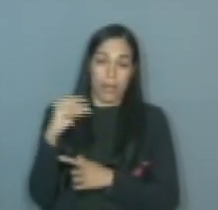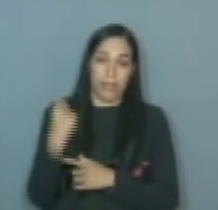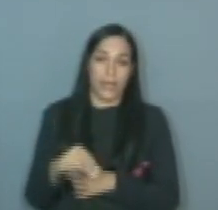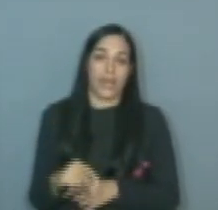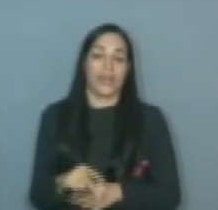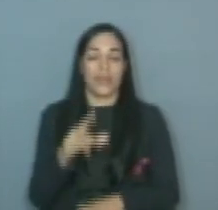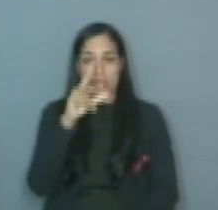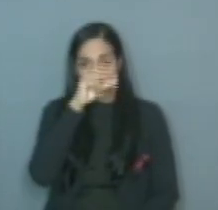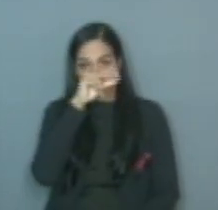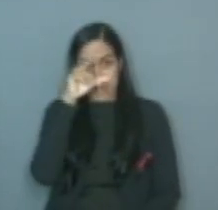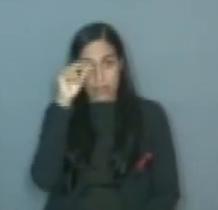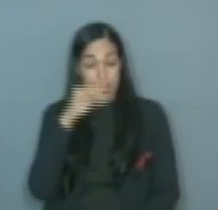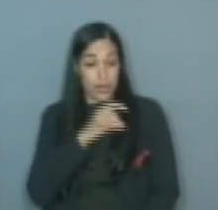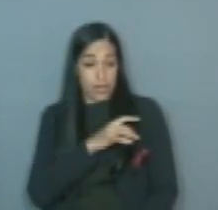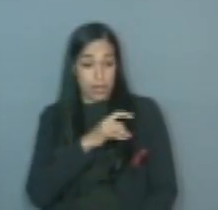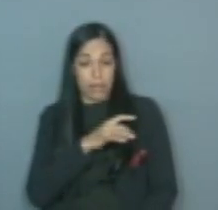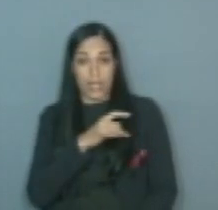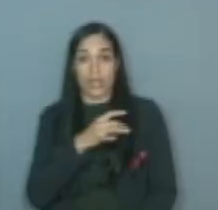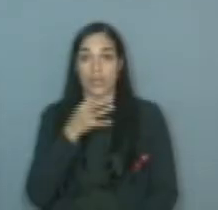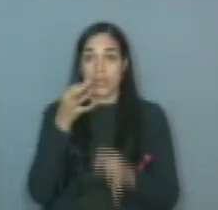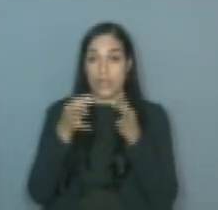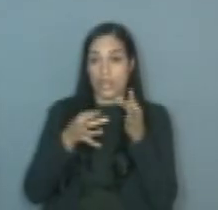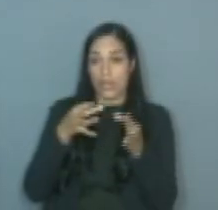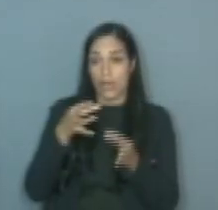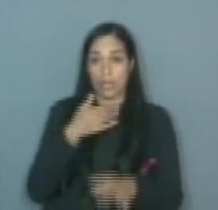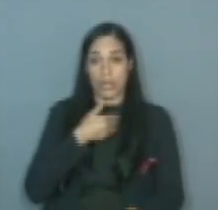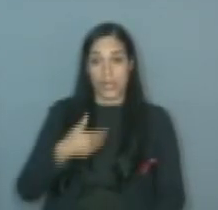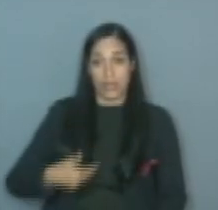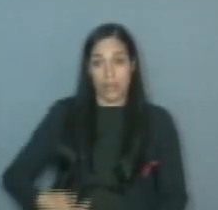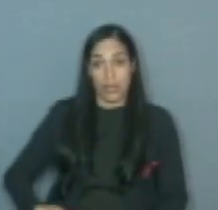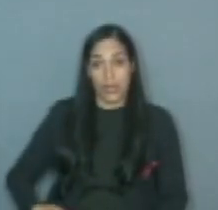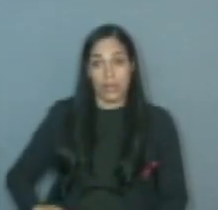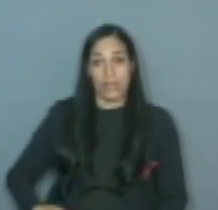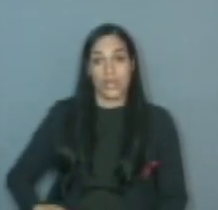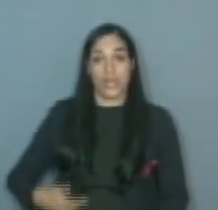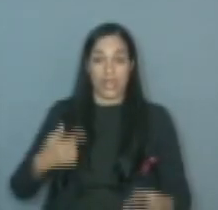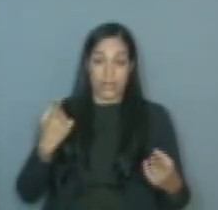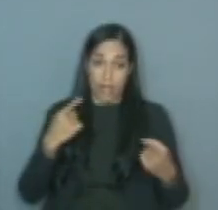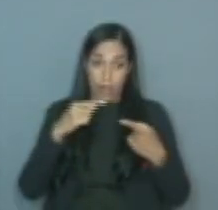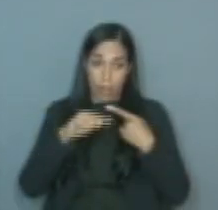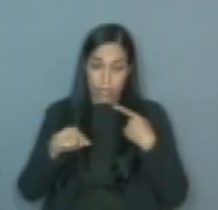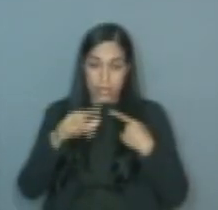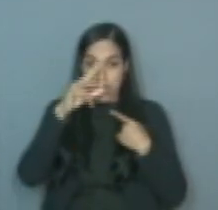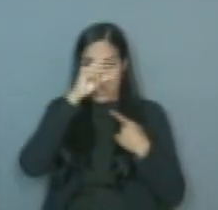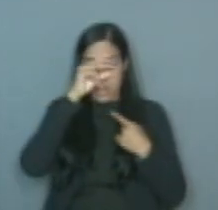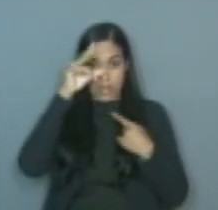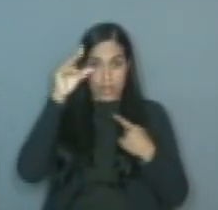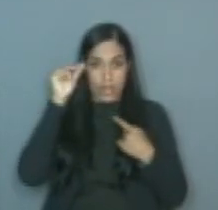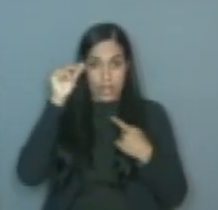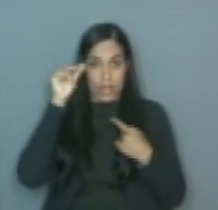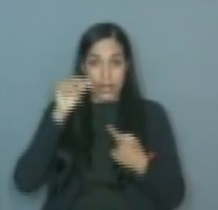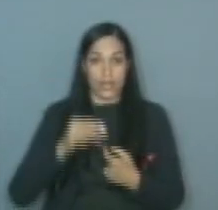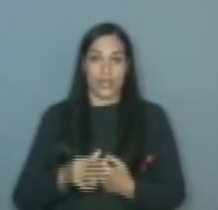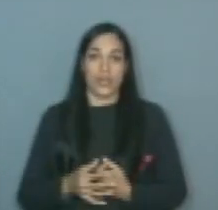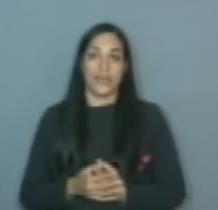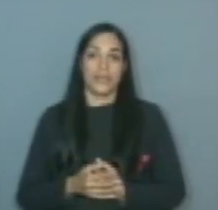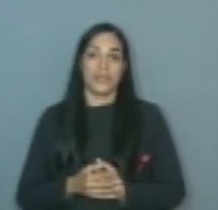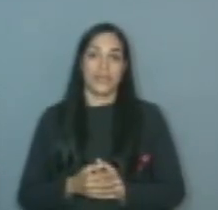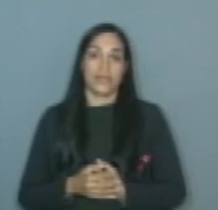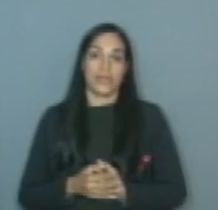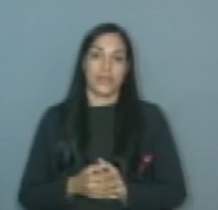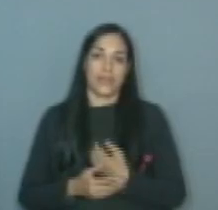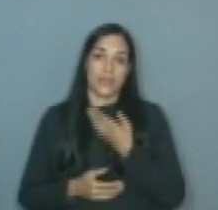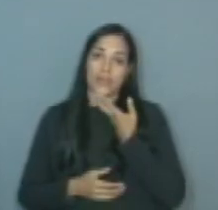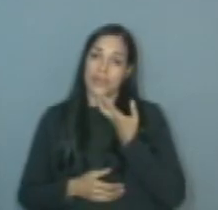Aí a prefeitura tem medo da opinião pública, que está bem contra ela, por sinal, nesse momento, e aí faz alguma